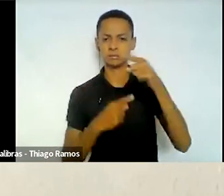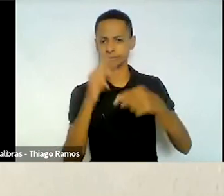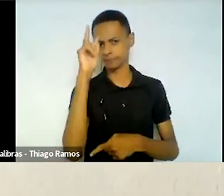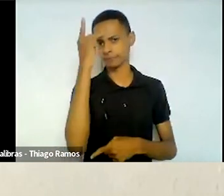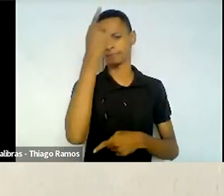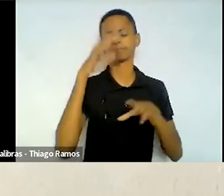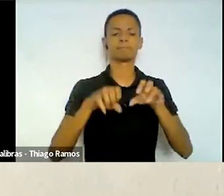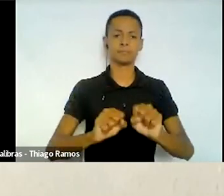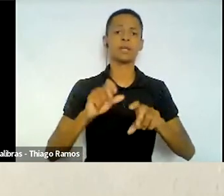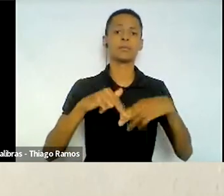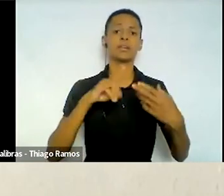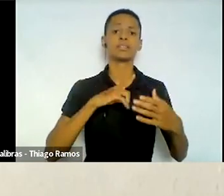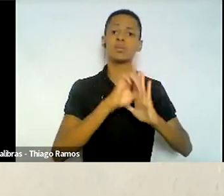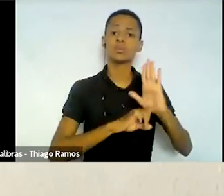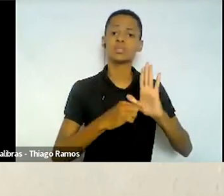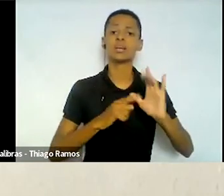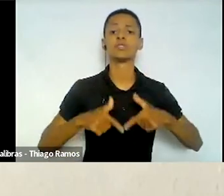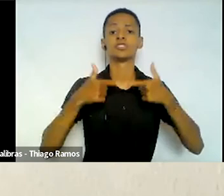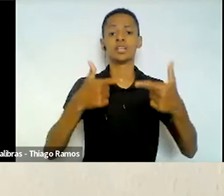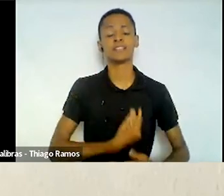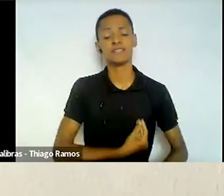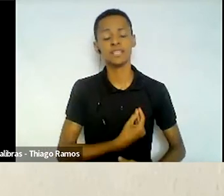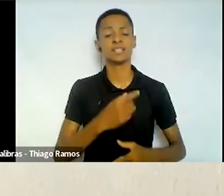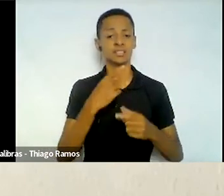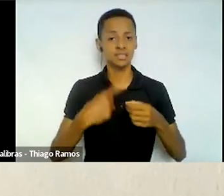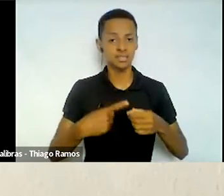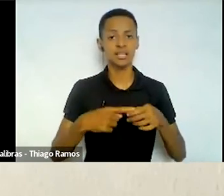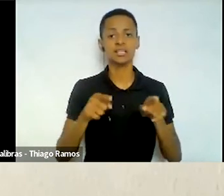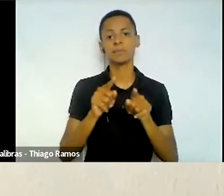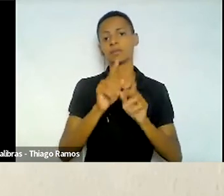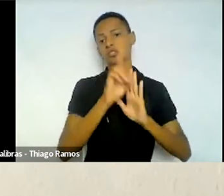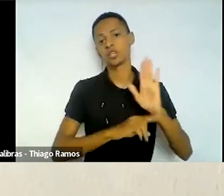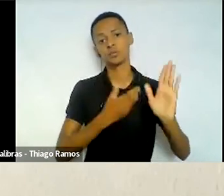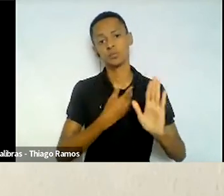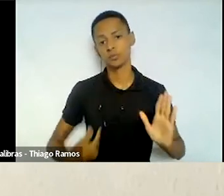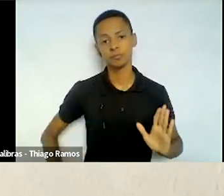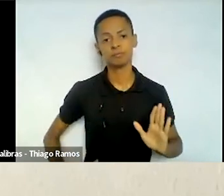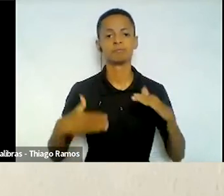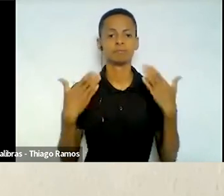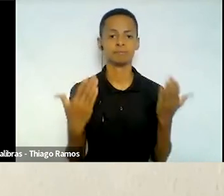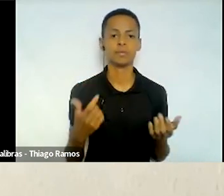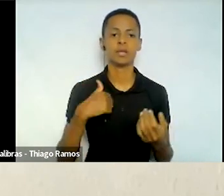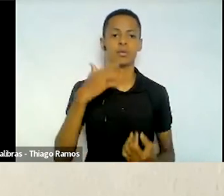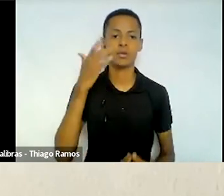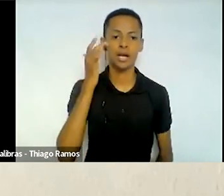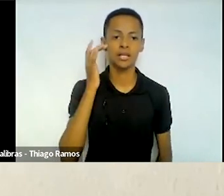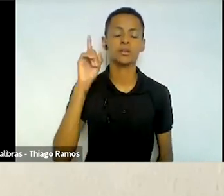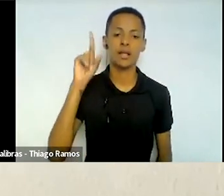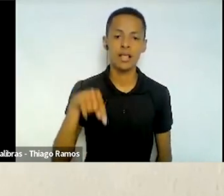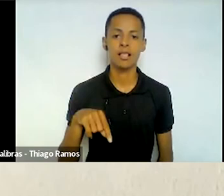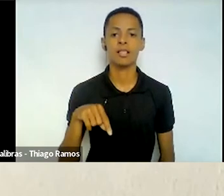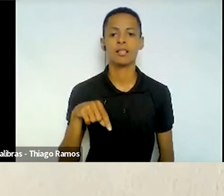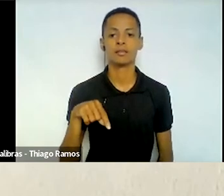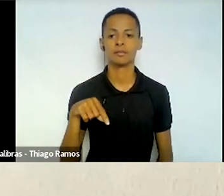direito à cidade, pelos direitos públicos, né? E eu acho que a saída aí, de novo,